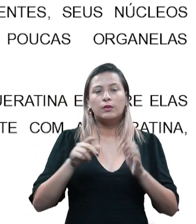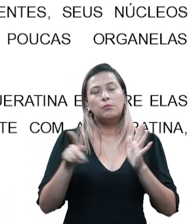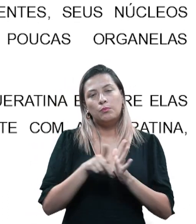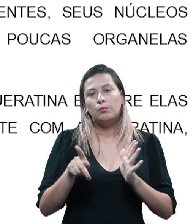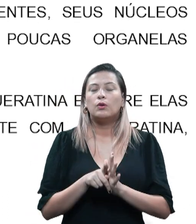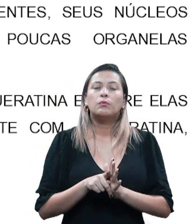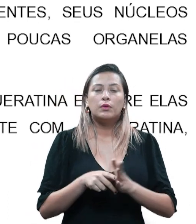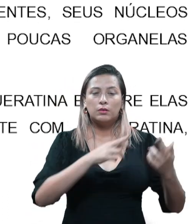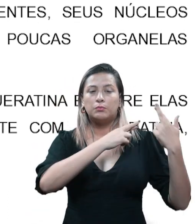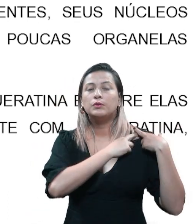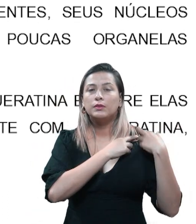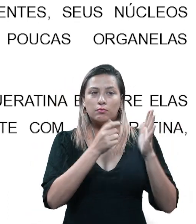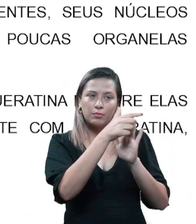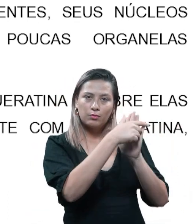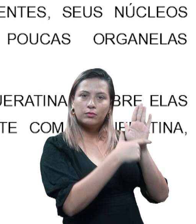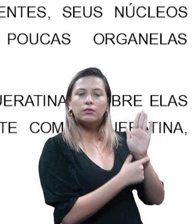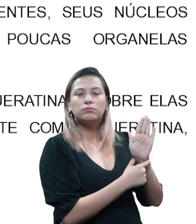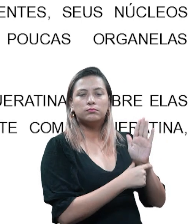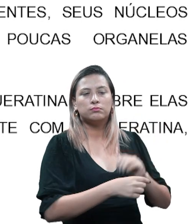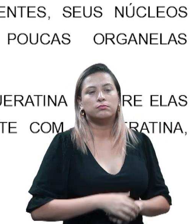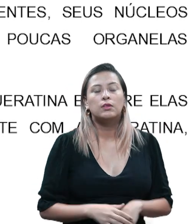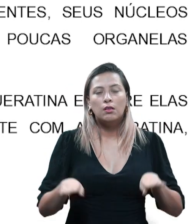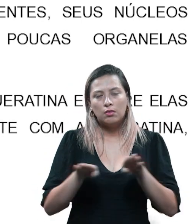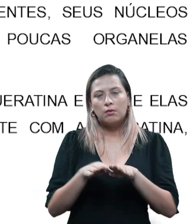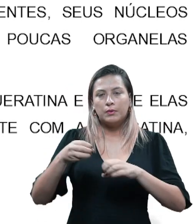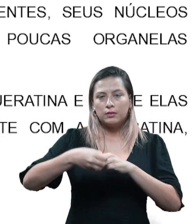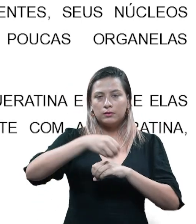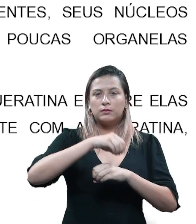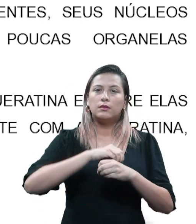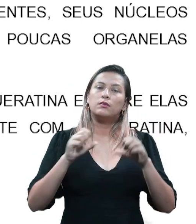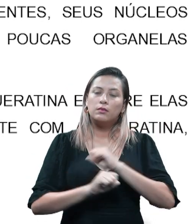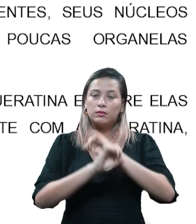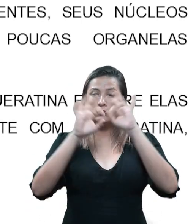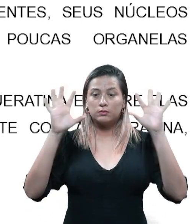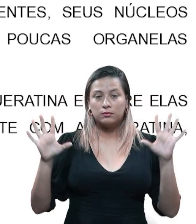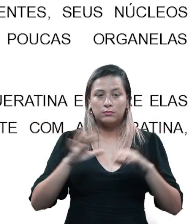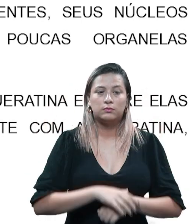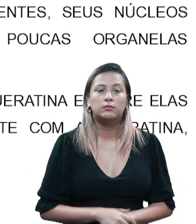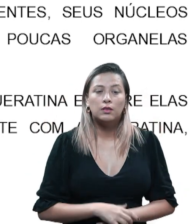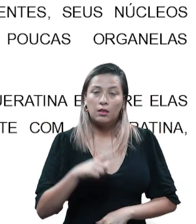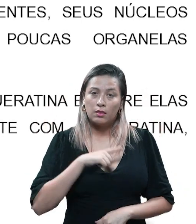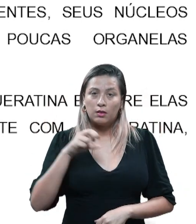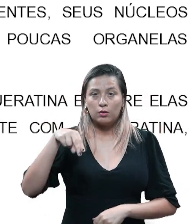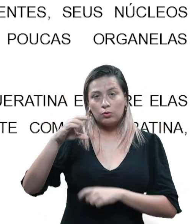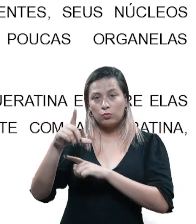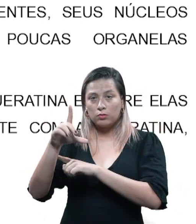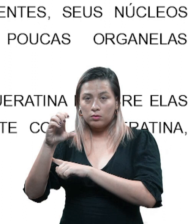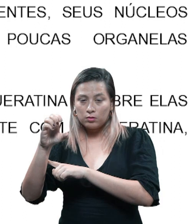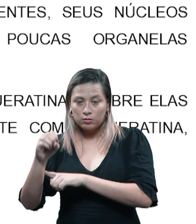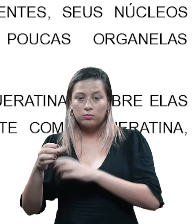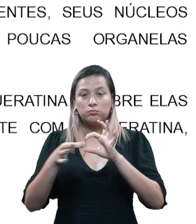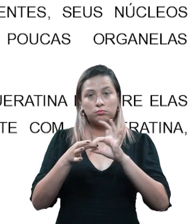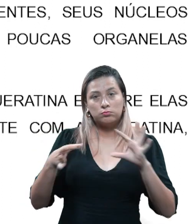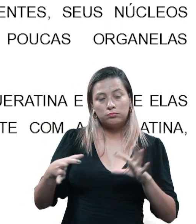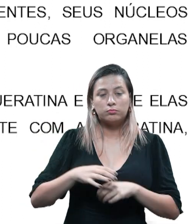tato. Ela é constituída por células achatadas e transparentes. Seus núcleos apresentam sinais de degeneração.